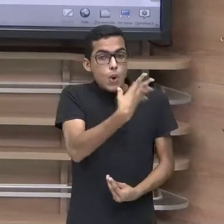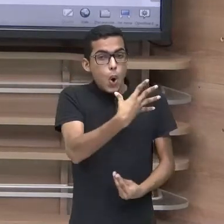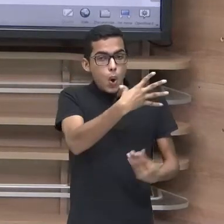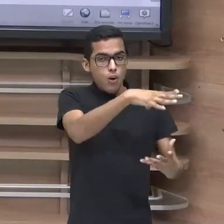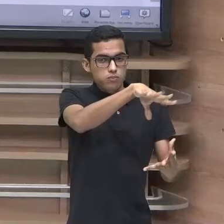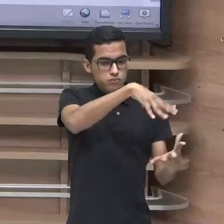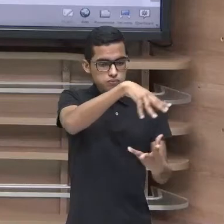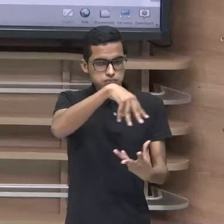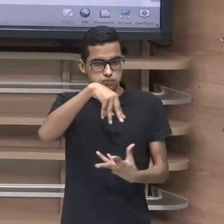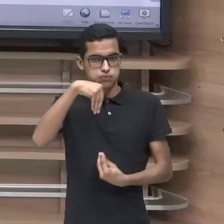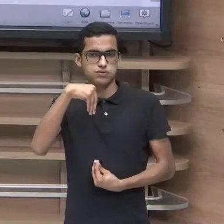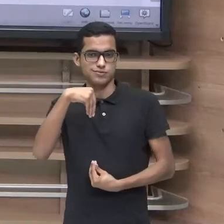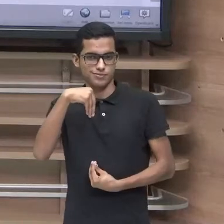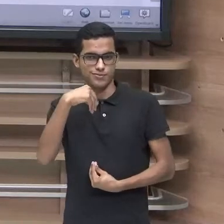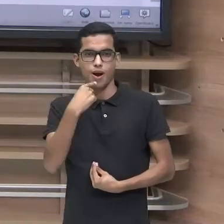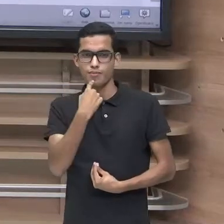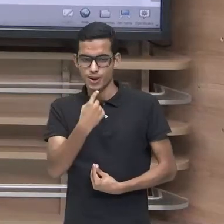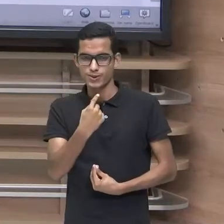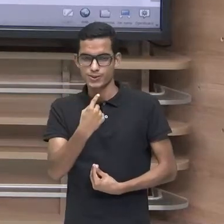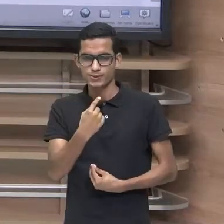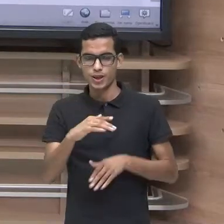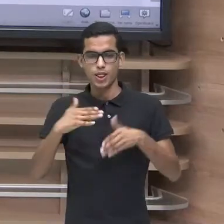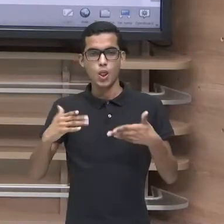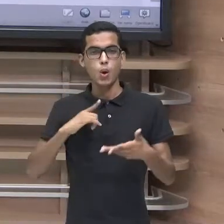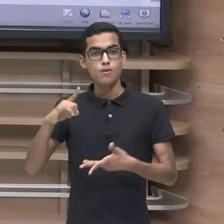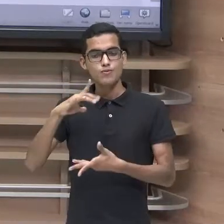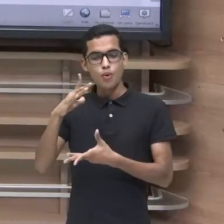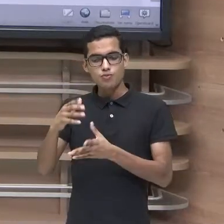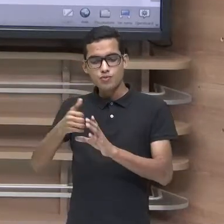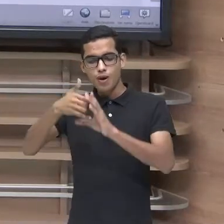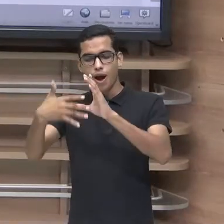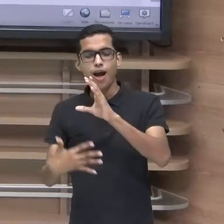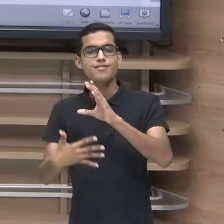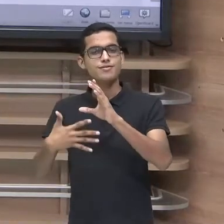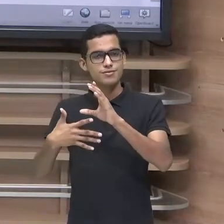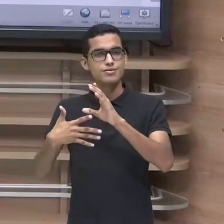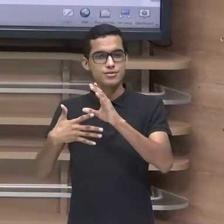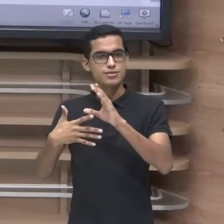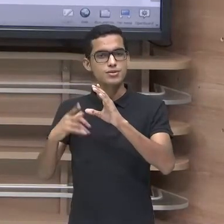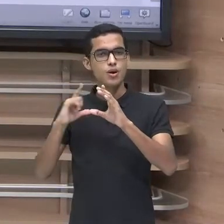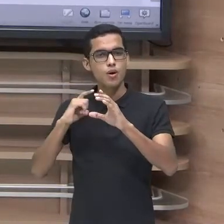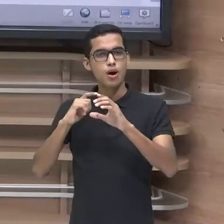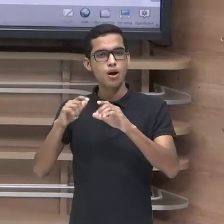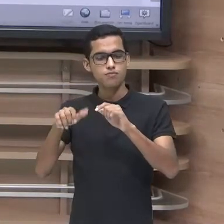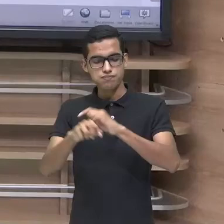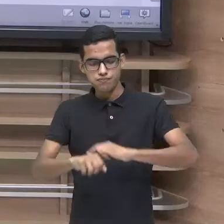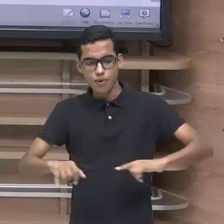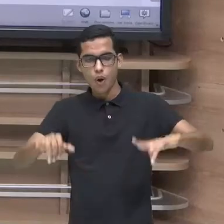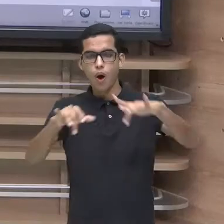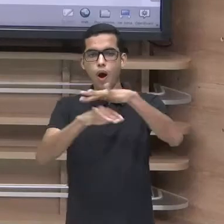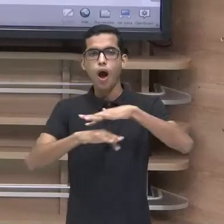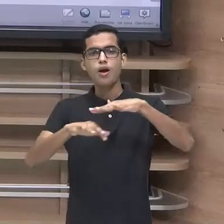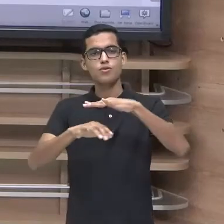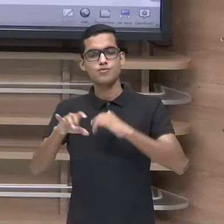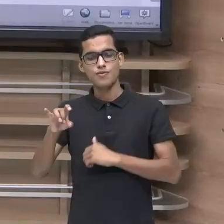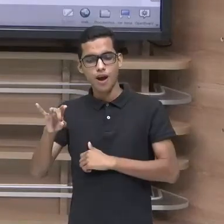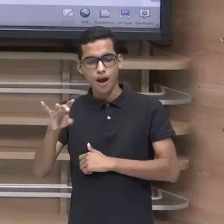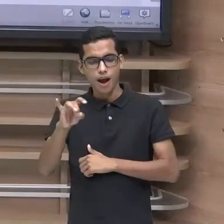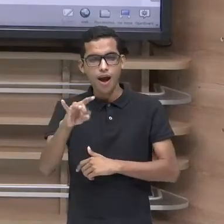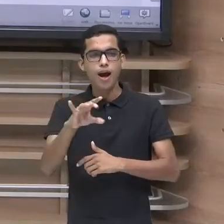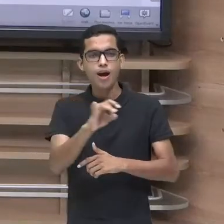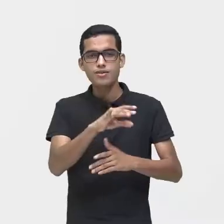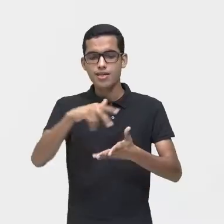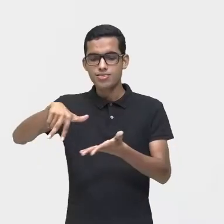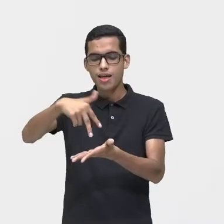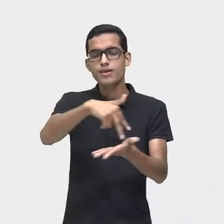isso que a gente fala que são as características ritualísticas da dança. Cada uma, ela tem a sua característica. Então,